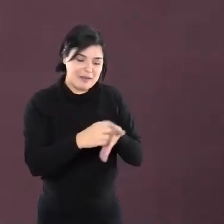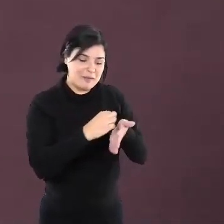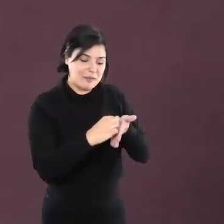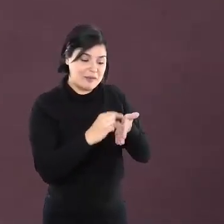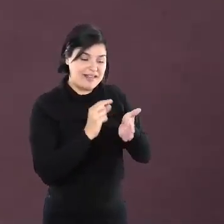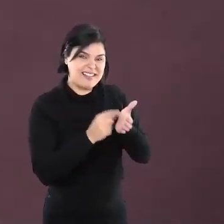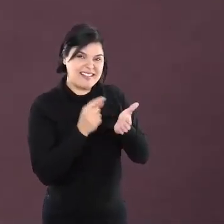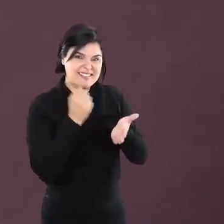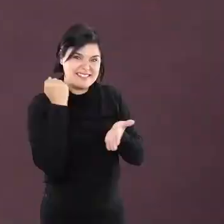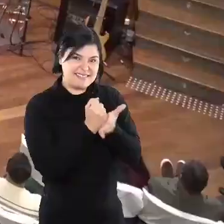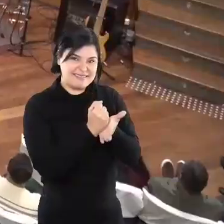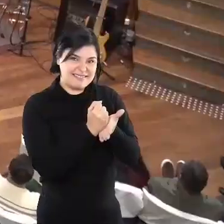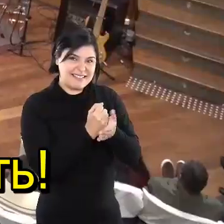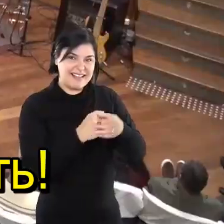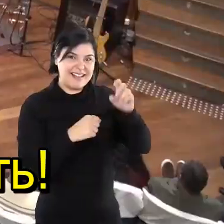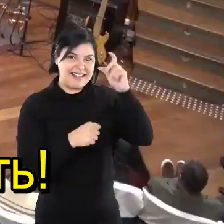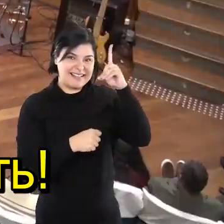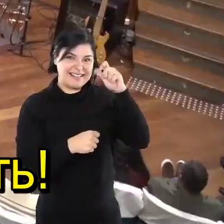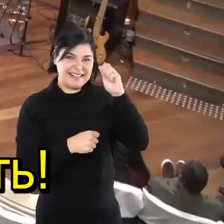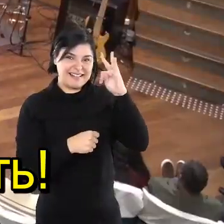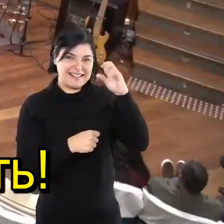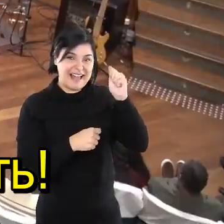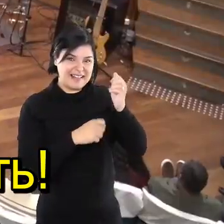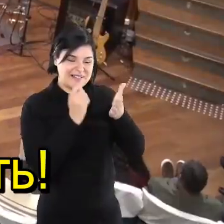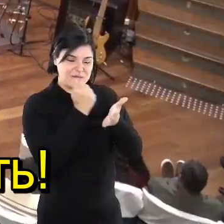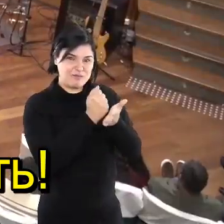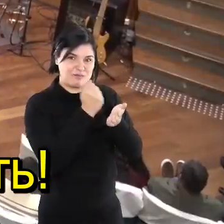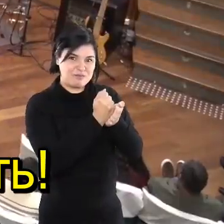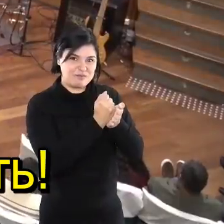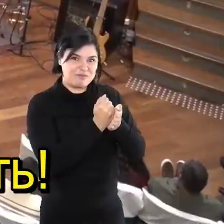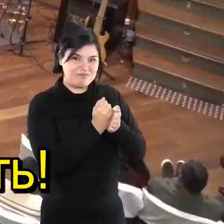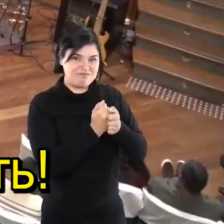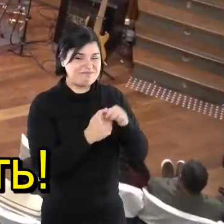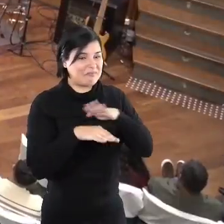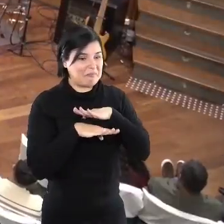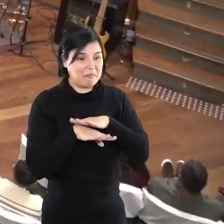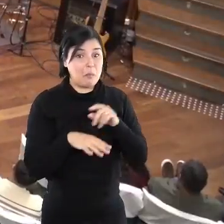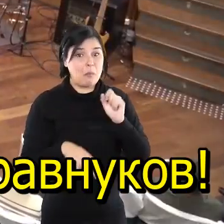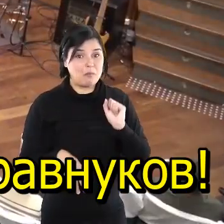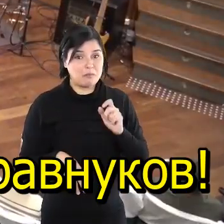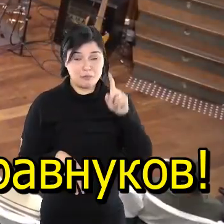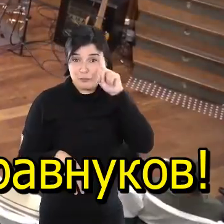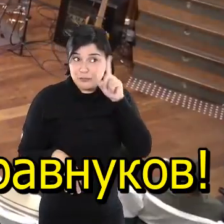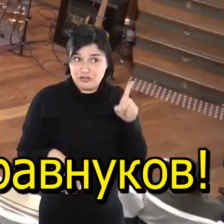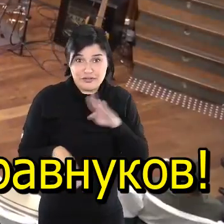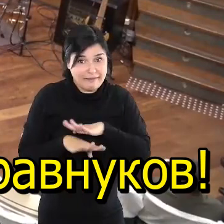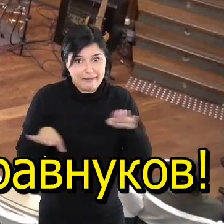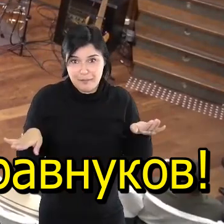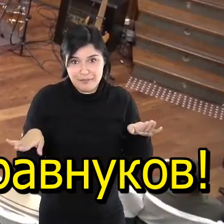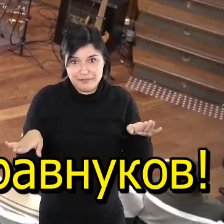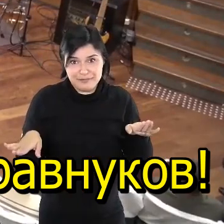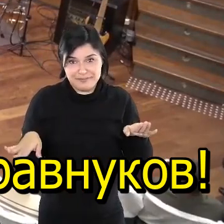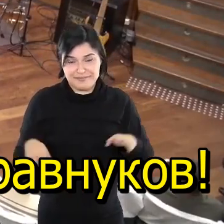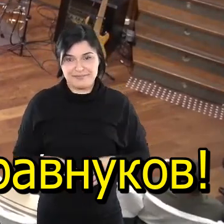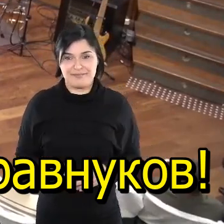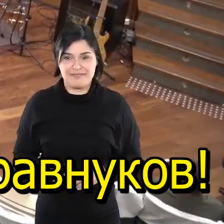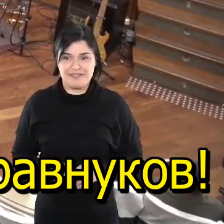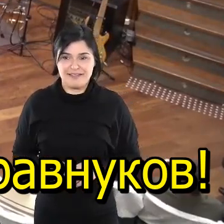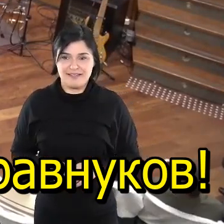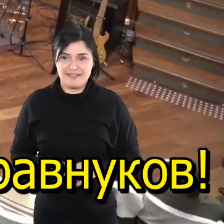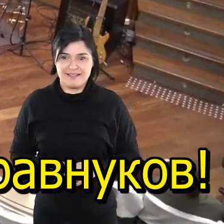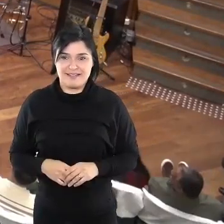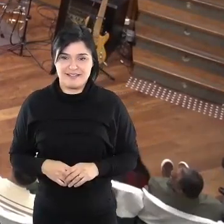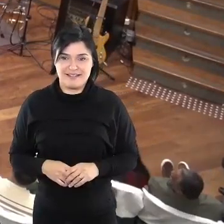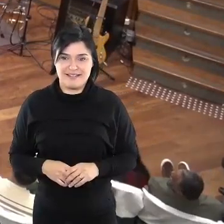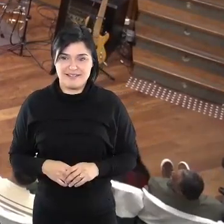pastor? Não ponha limite à misericórdia de Deus. Vai batizar os tataranetos daqui a um